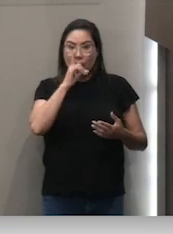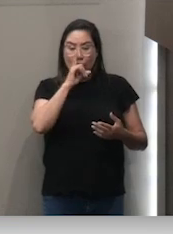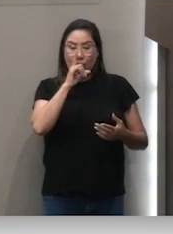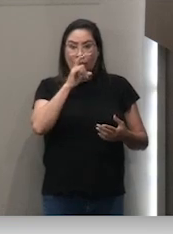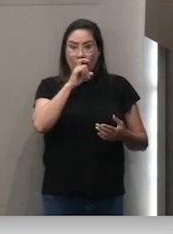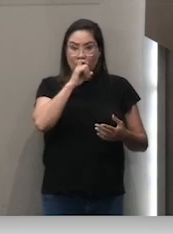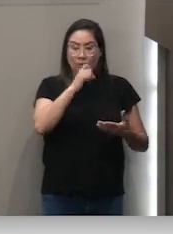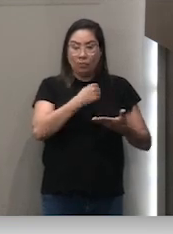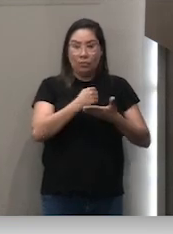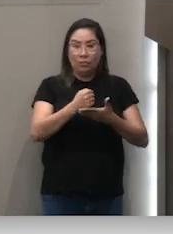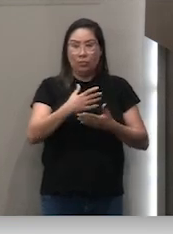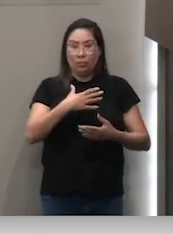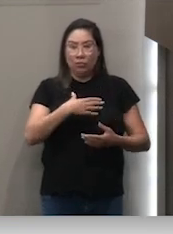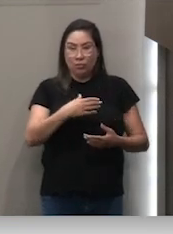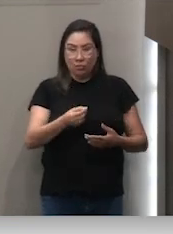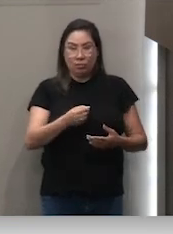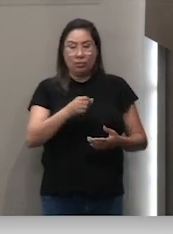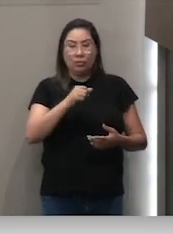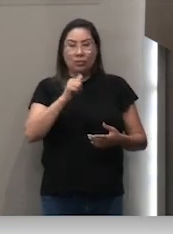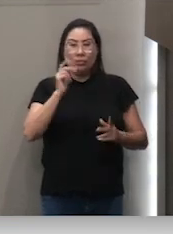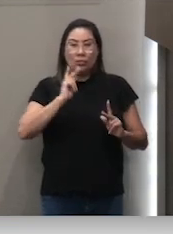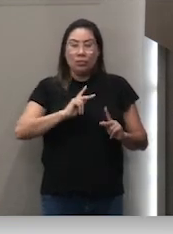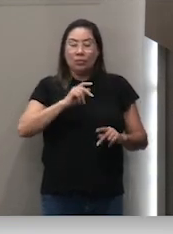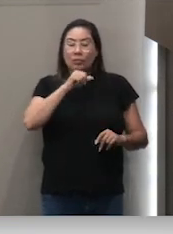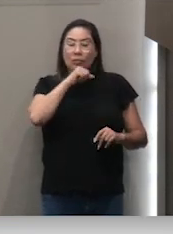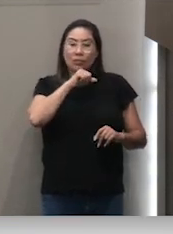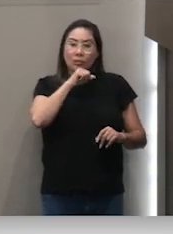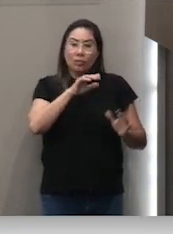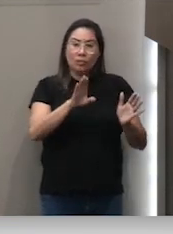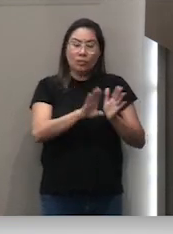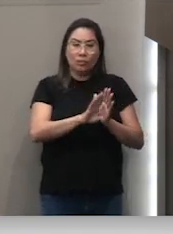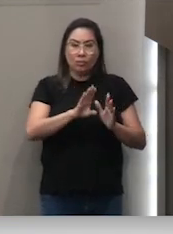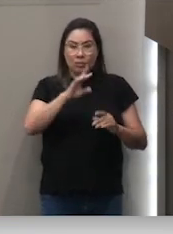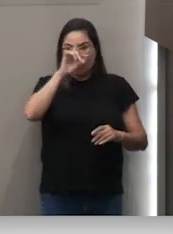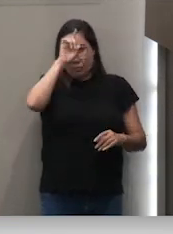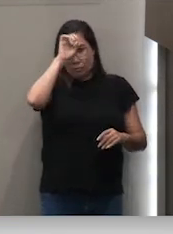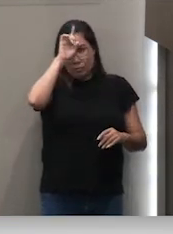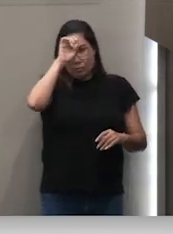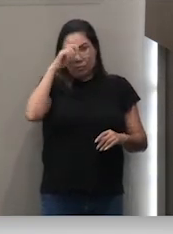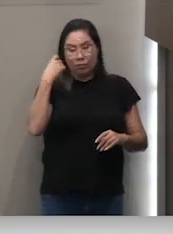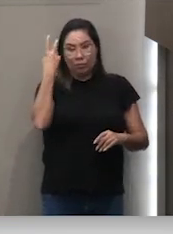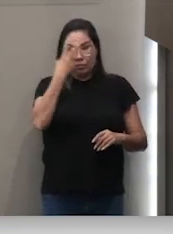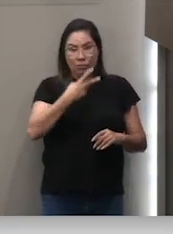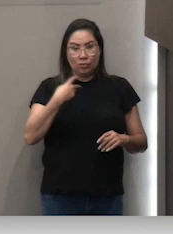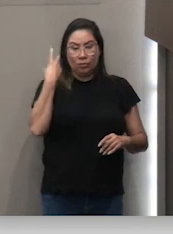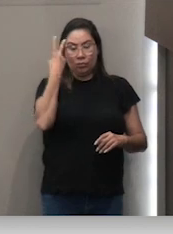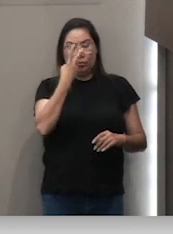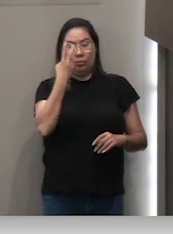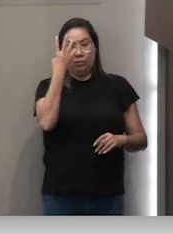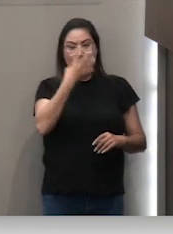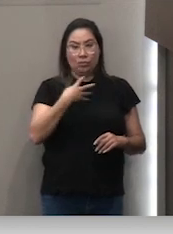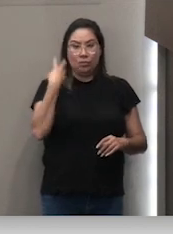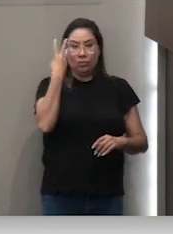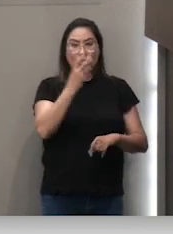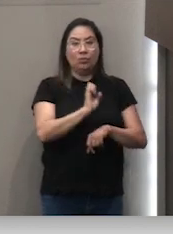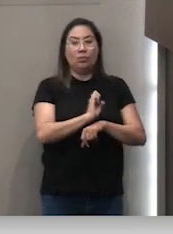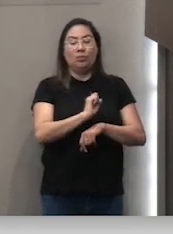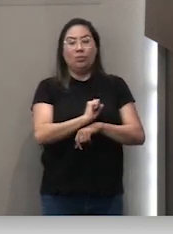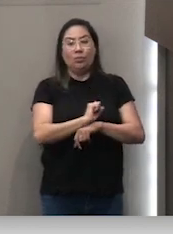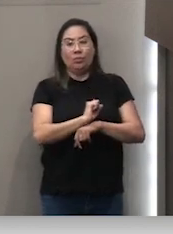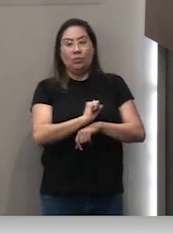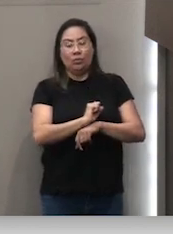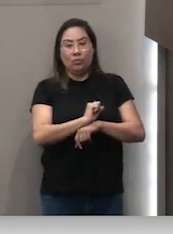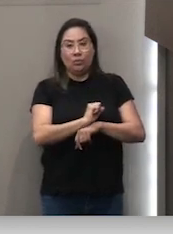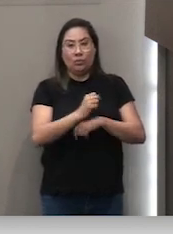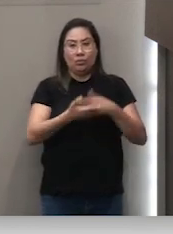seu filho, para um idoso, para uma idosa que chega até o hospital municipal e tem que esperar 2, 4, 5 horas para ser atendido,